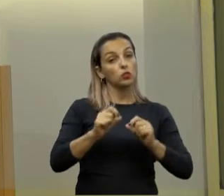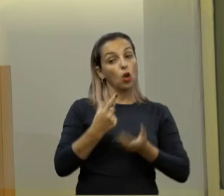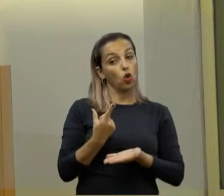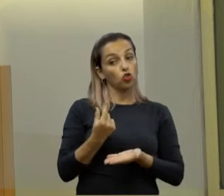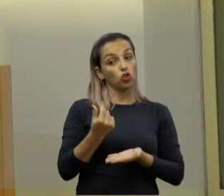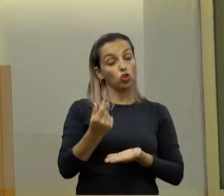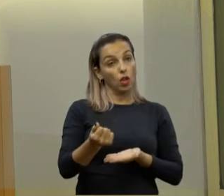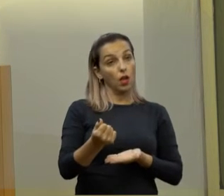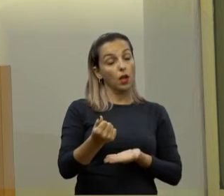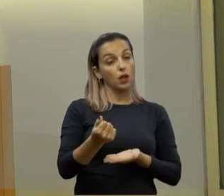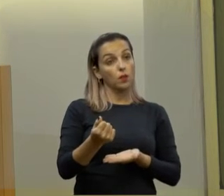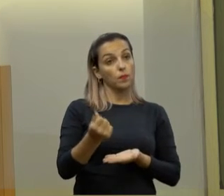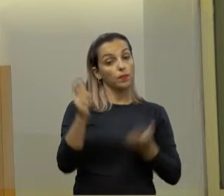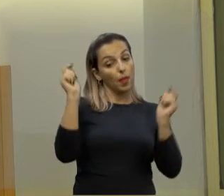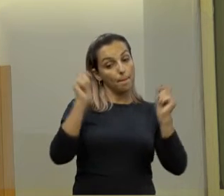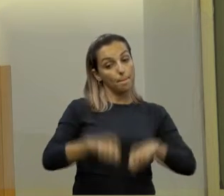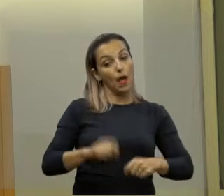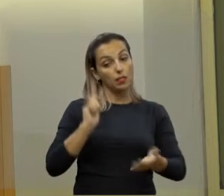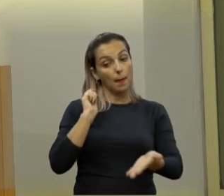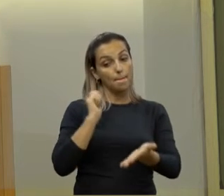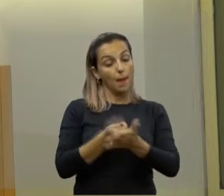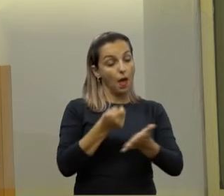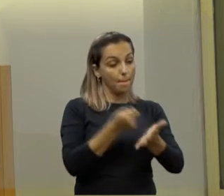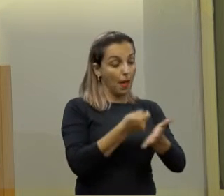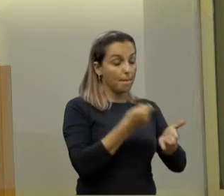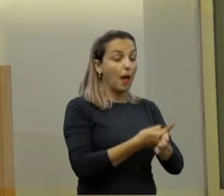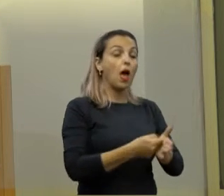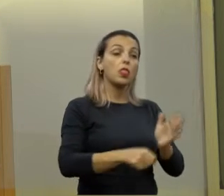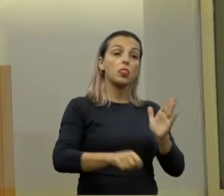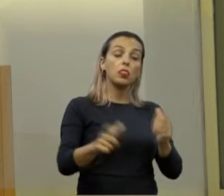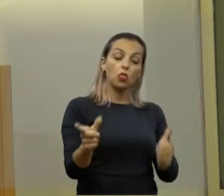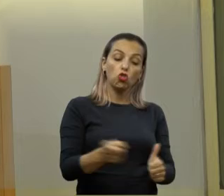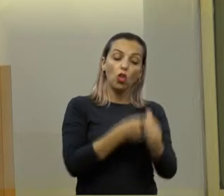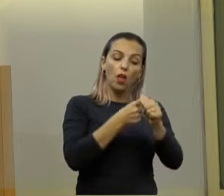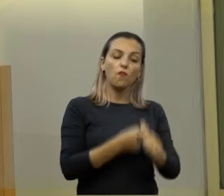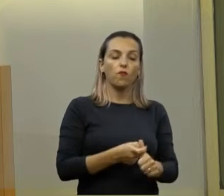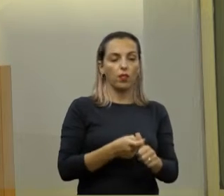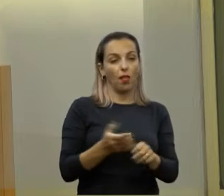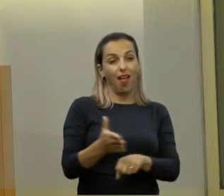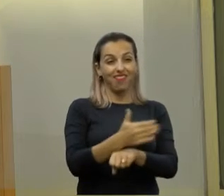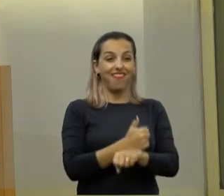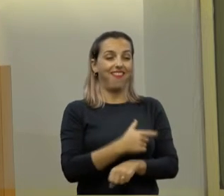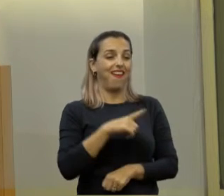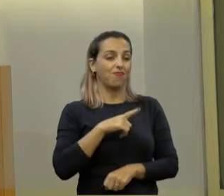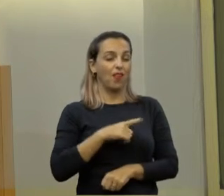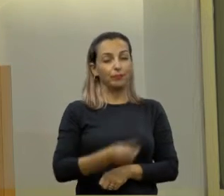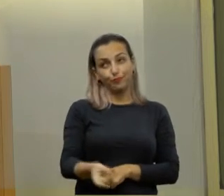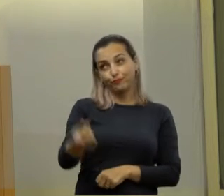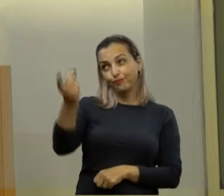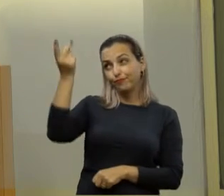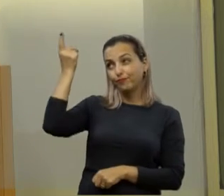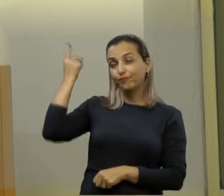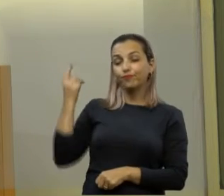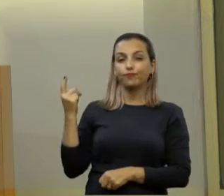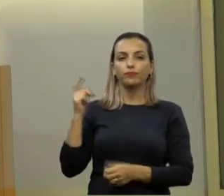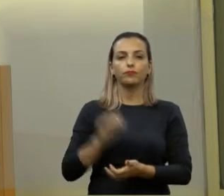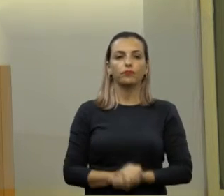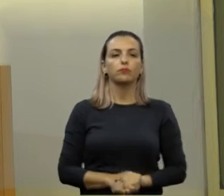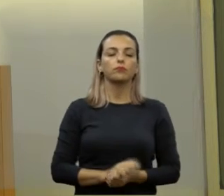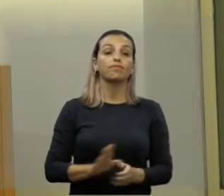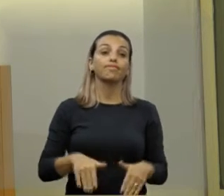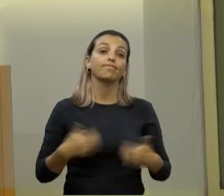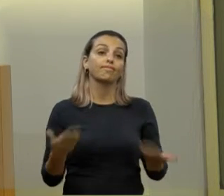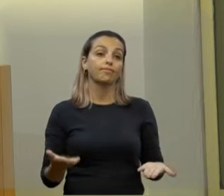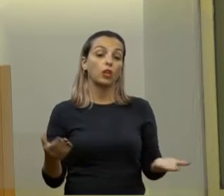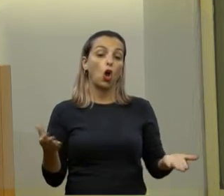venda extra para fazer o pagamento de precatórios estão muito em atraso Ah então era